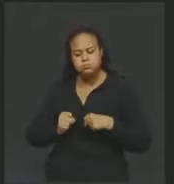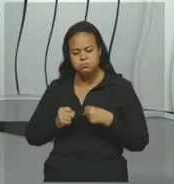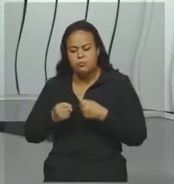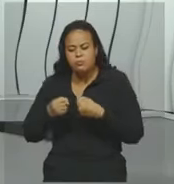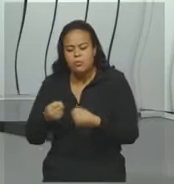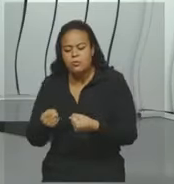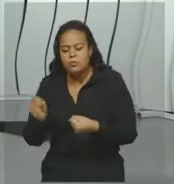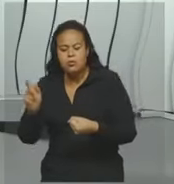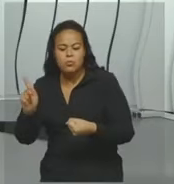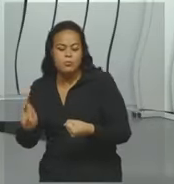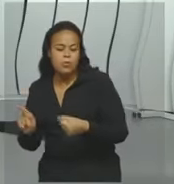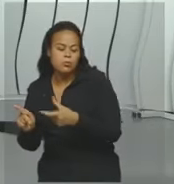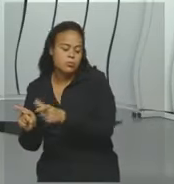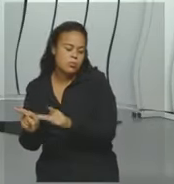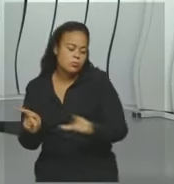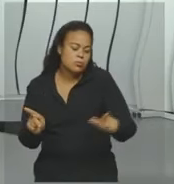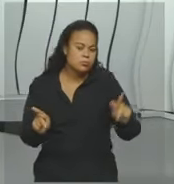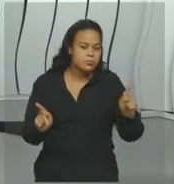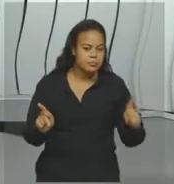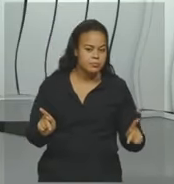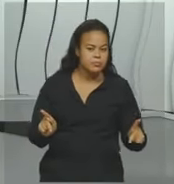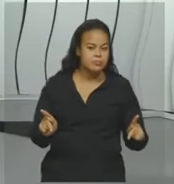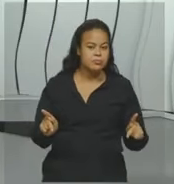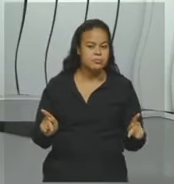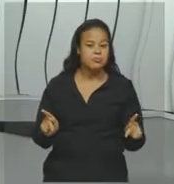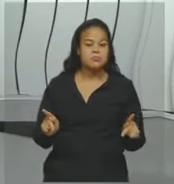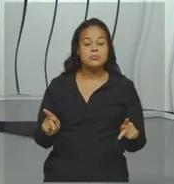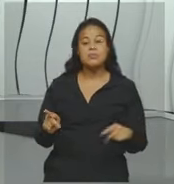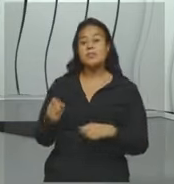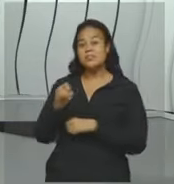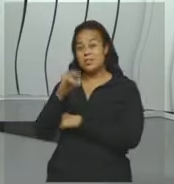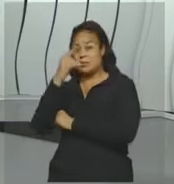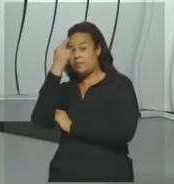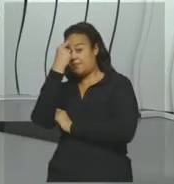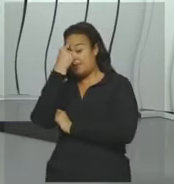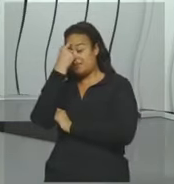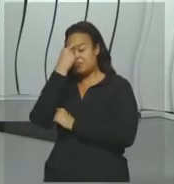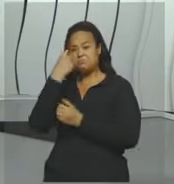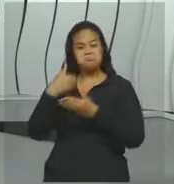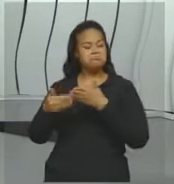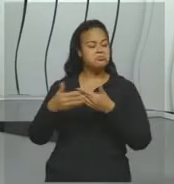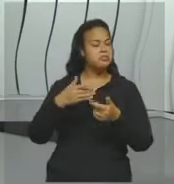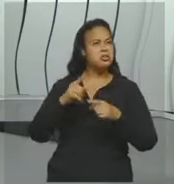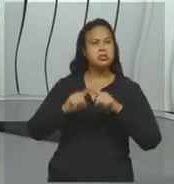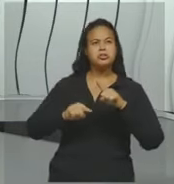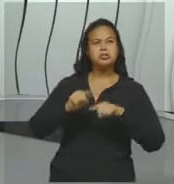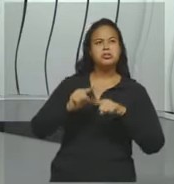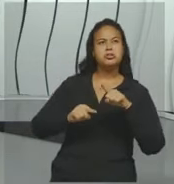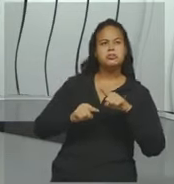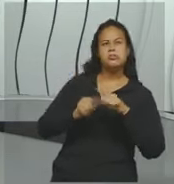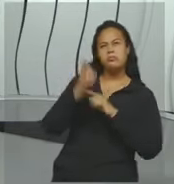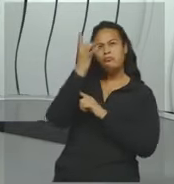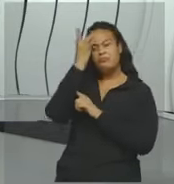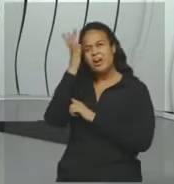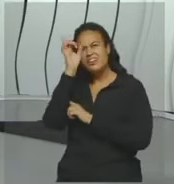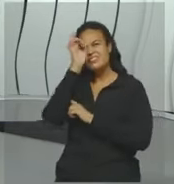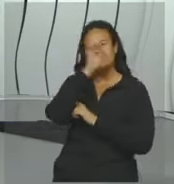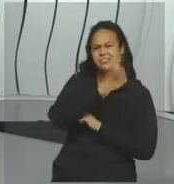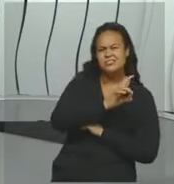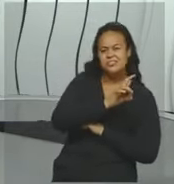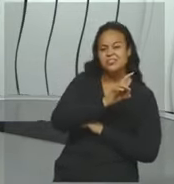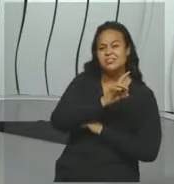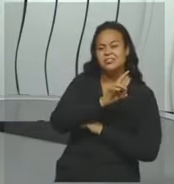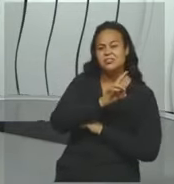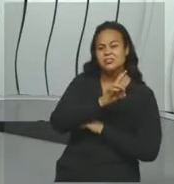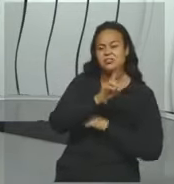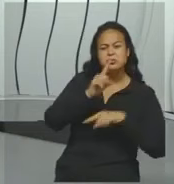outro. Então, quando nós pensamos em qualquer tipo de objeto, complexo ou não, que ele facilite as